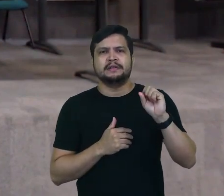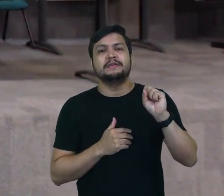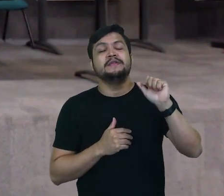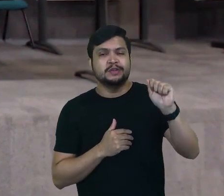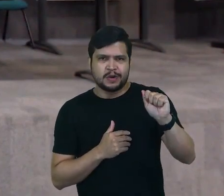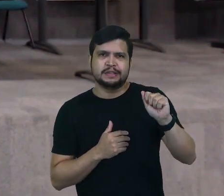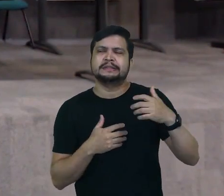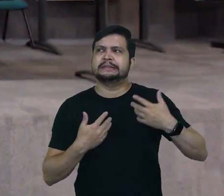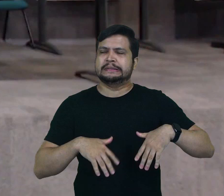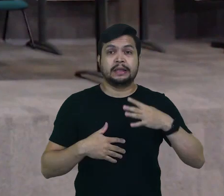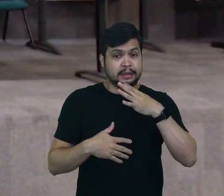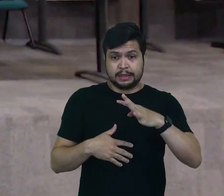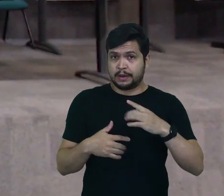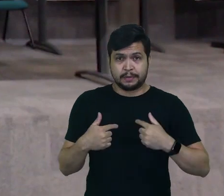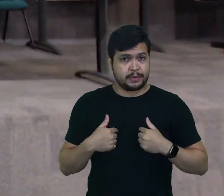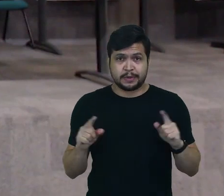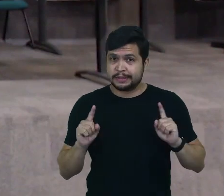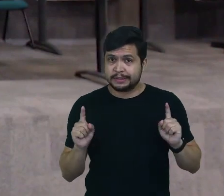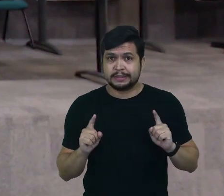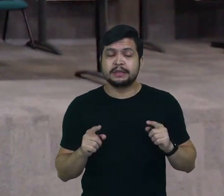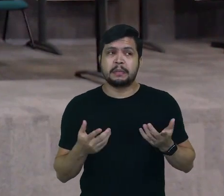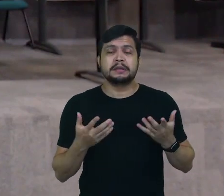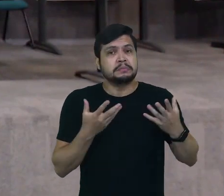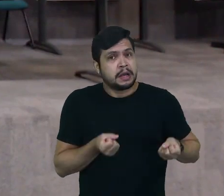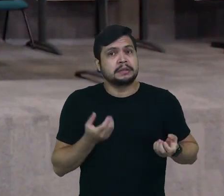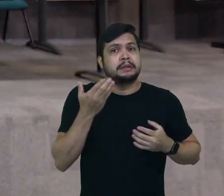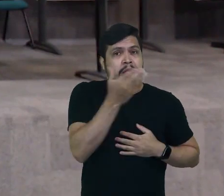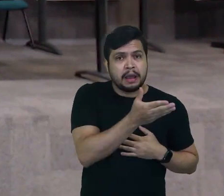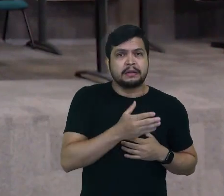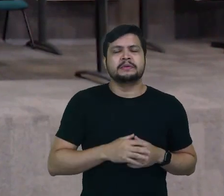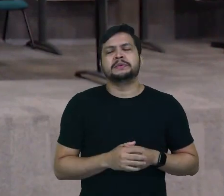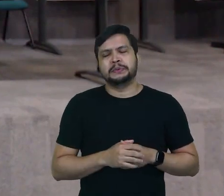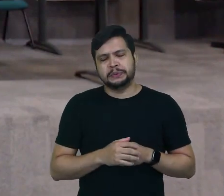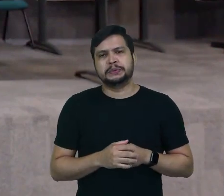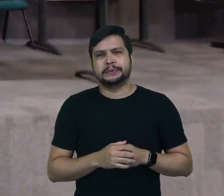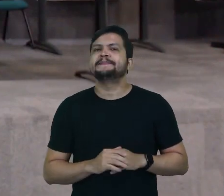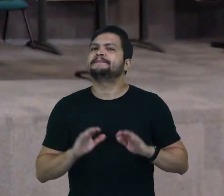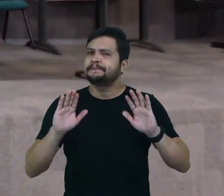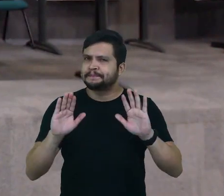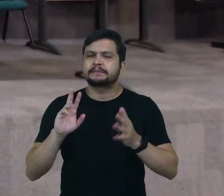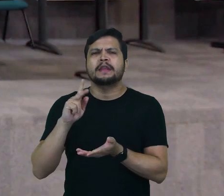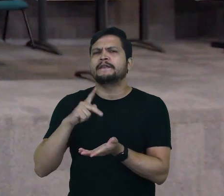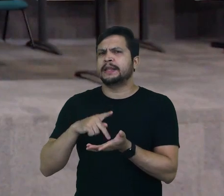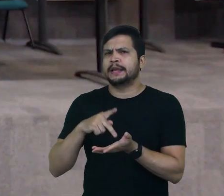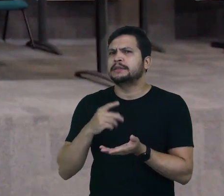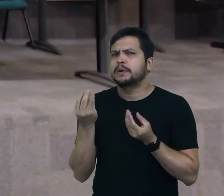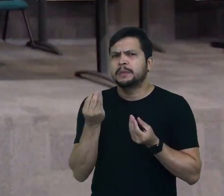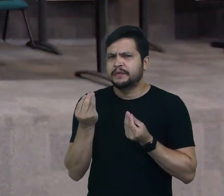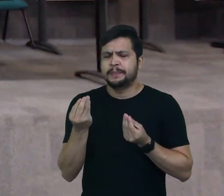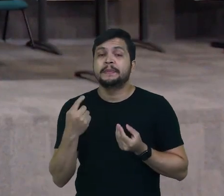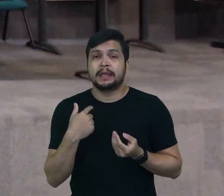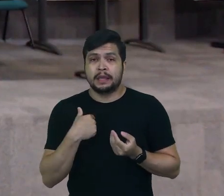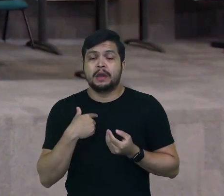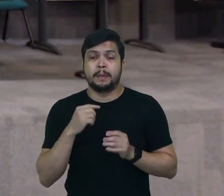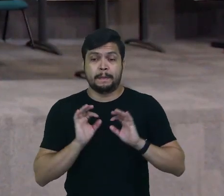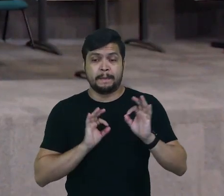especial. O que é que eu senti falta quando eu fui para Viçosa? Assim, na verdade, eu me preparei para o pior, né?